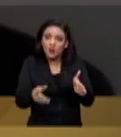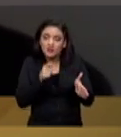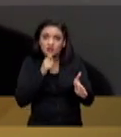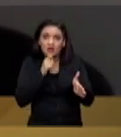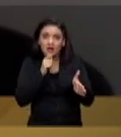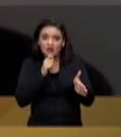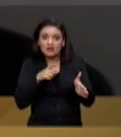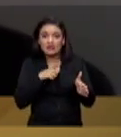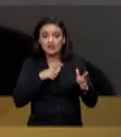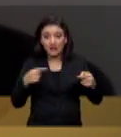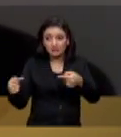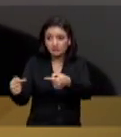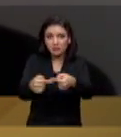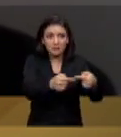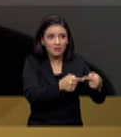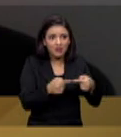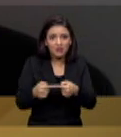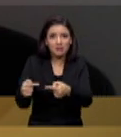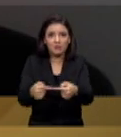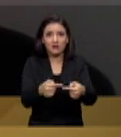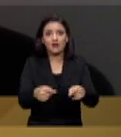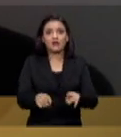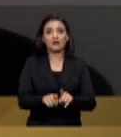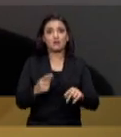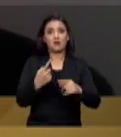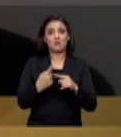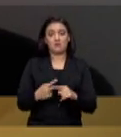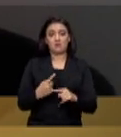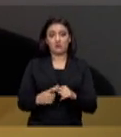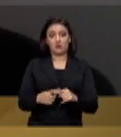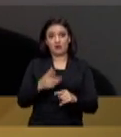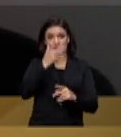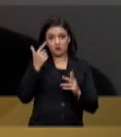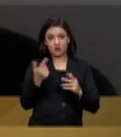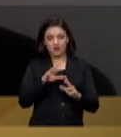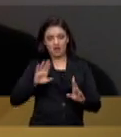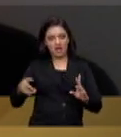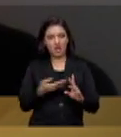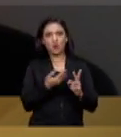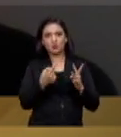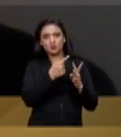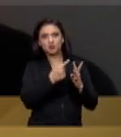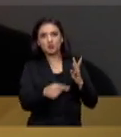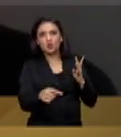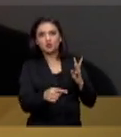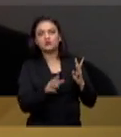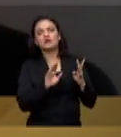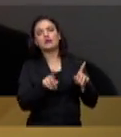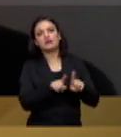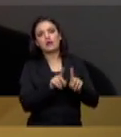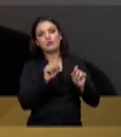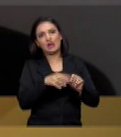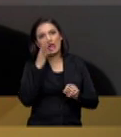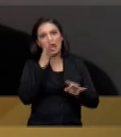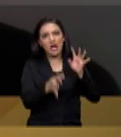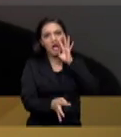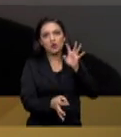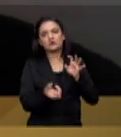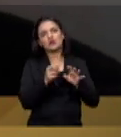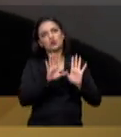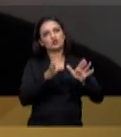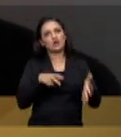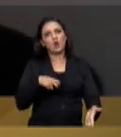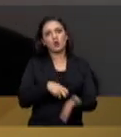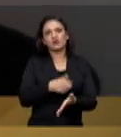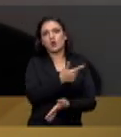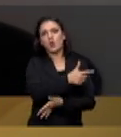conexão subjetiva, já que correus do ora paciente na ação penal subjacente figuram como acusados ou foram condenados